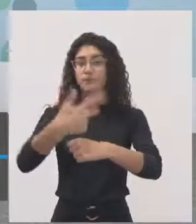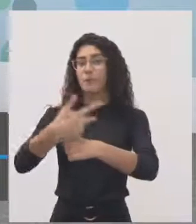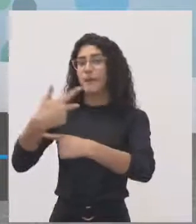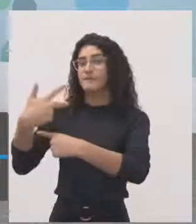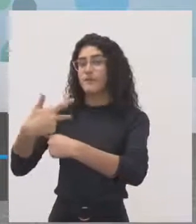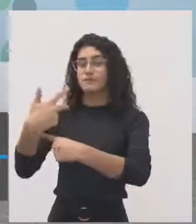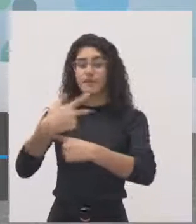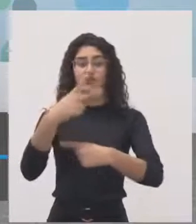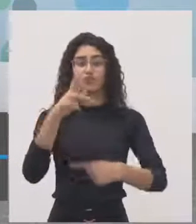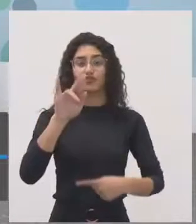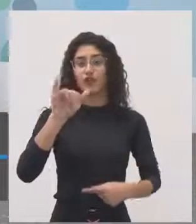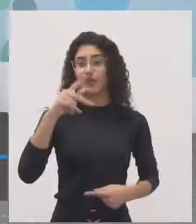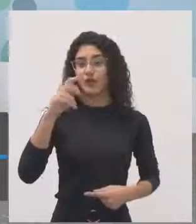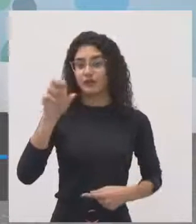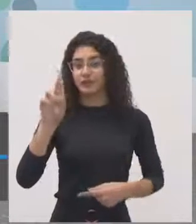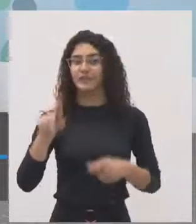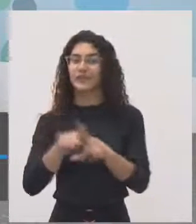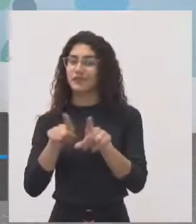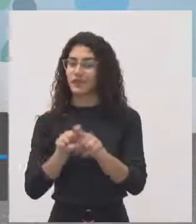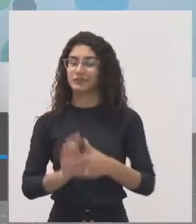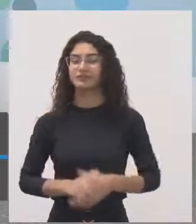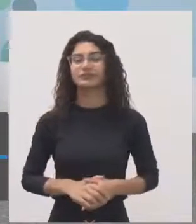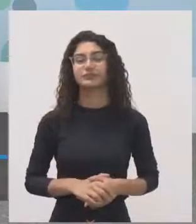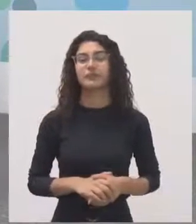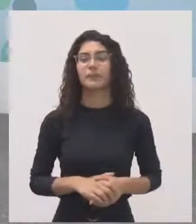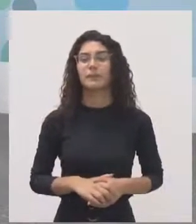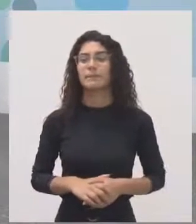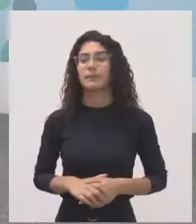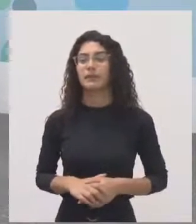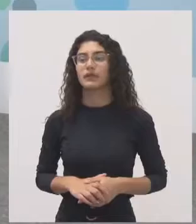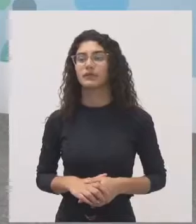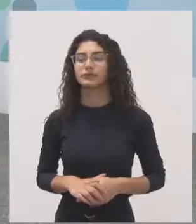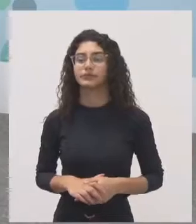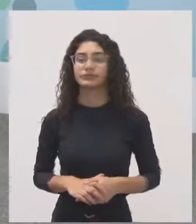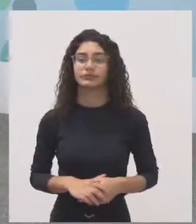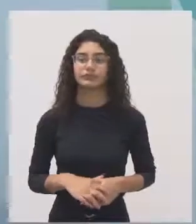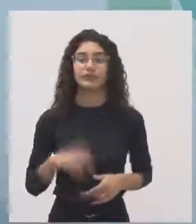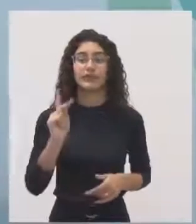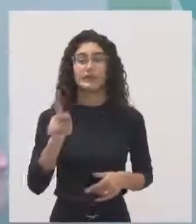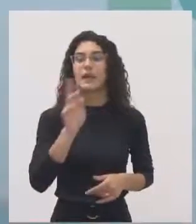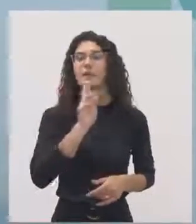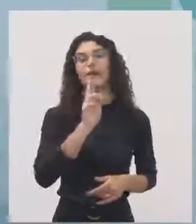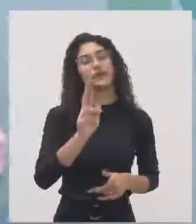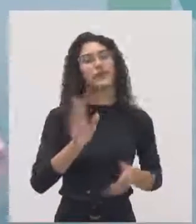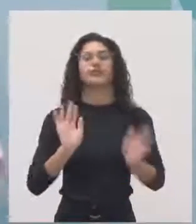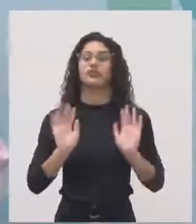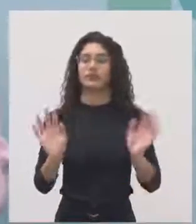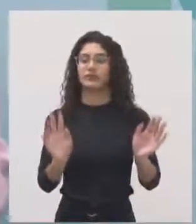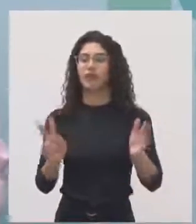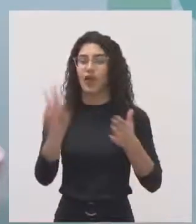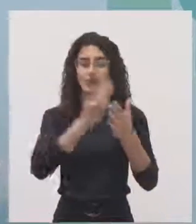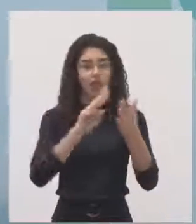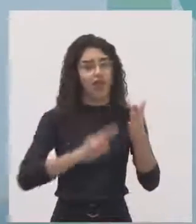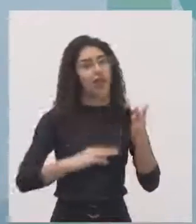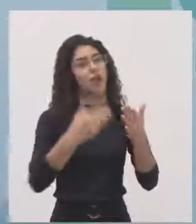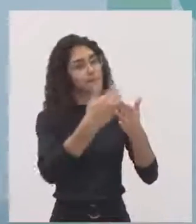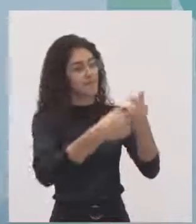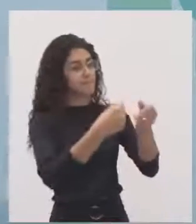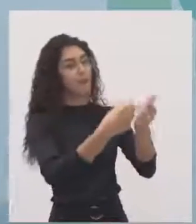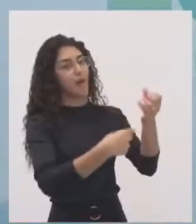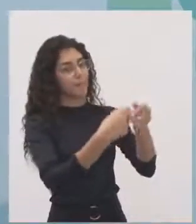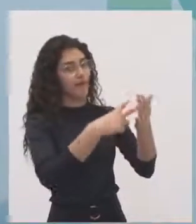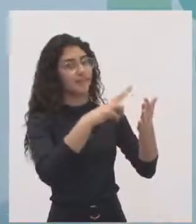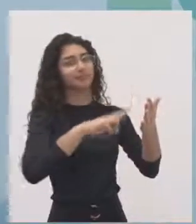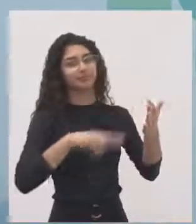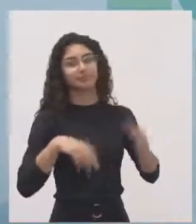tem Reaper no Ó, meu a professora Priscila coloca assim, Giovanni à disposição, uhul! Ele sempre responde. Tô lendo o que ela escreveu aqui,